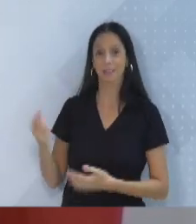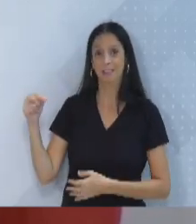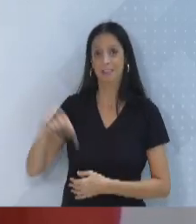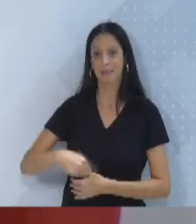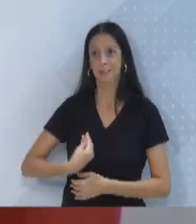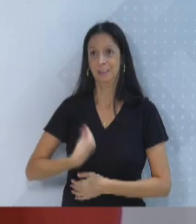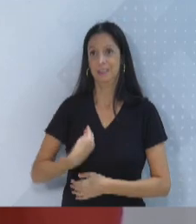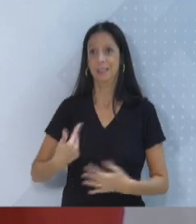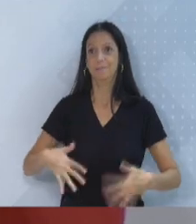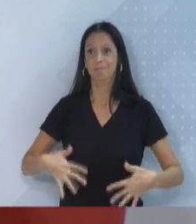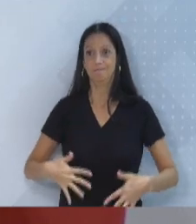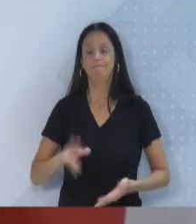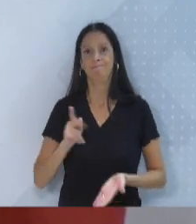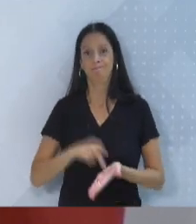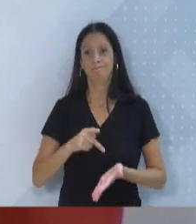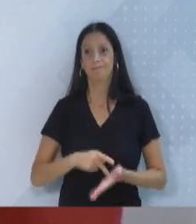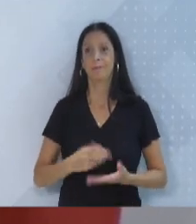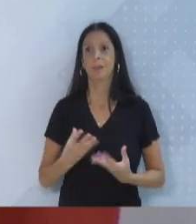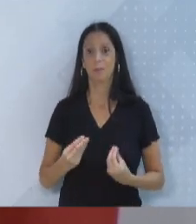conta disso.